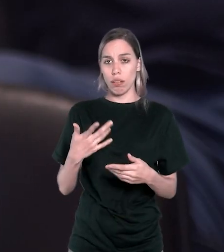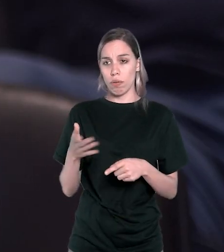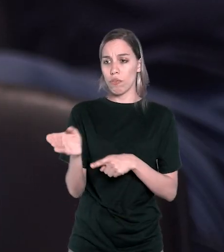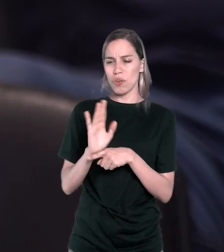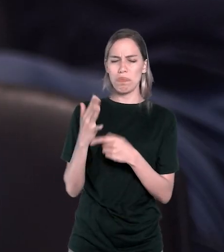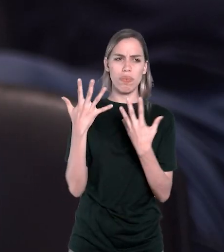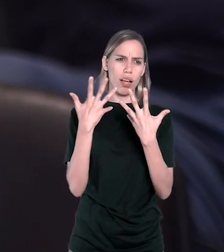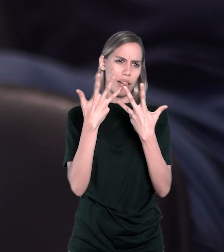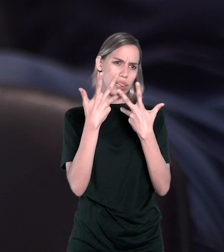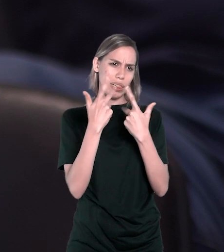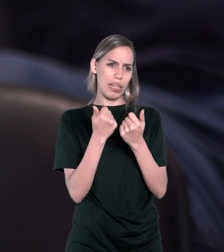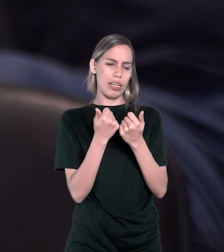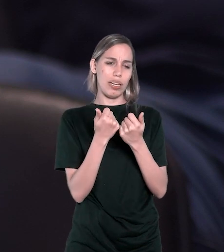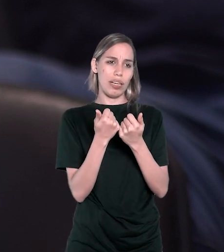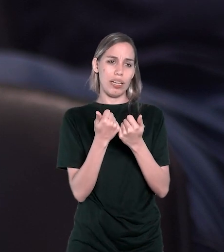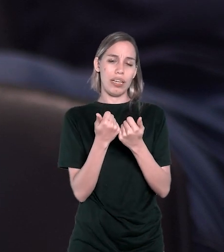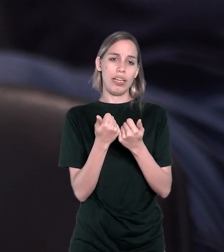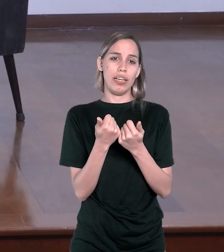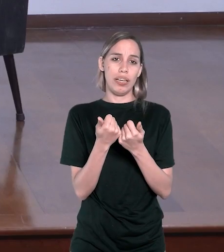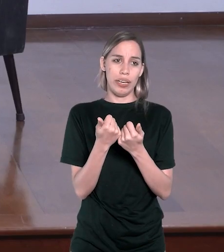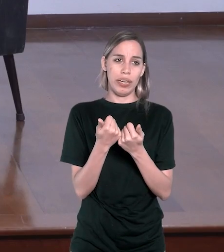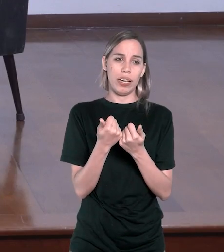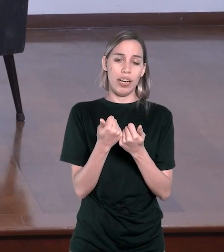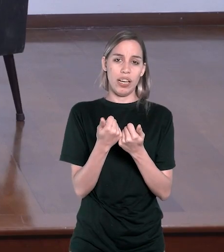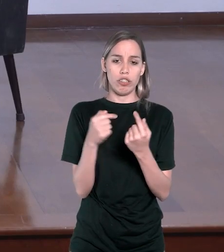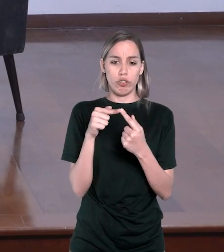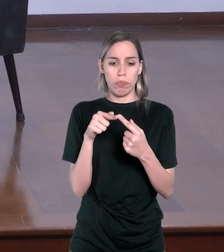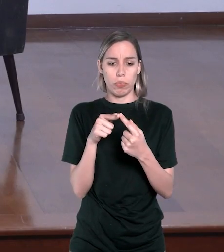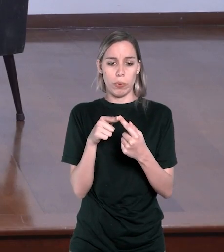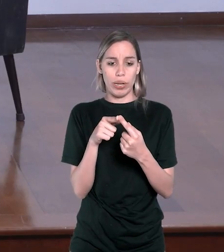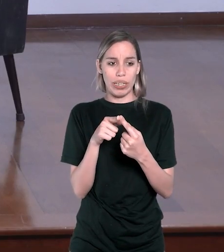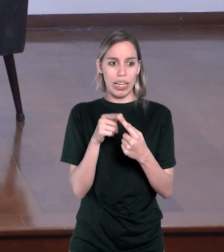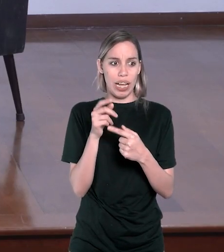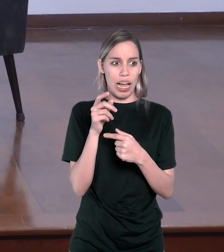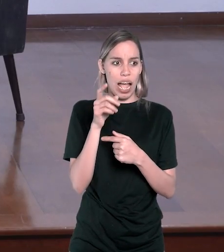na essência o filme mudou, o Karim mudou bastante, mas eu não me